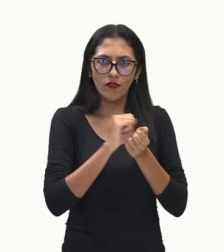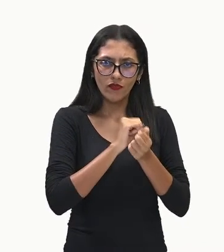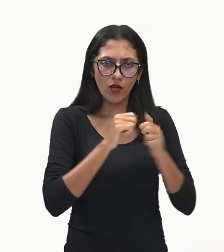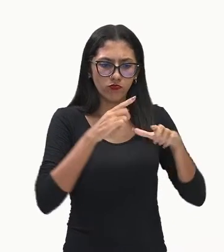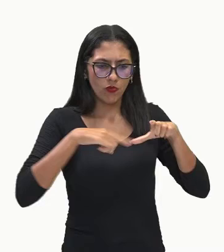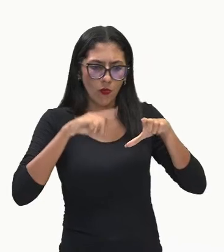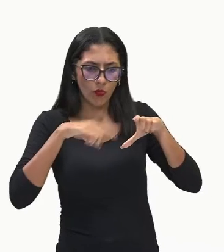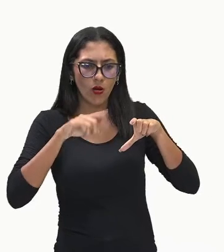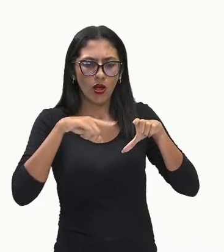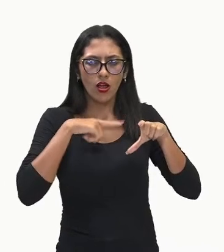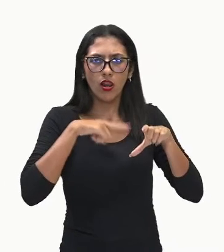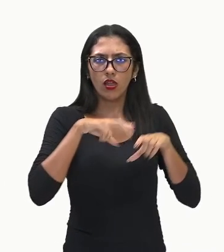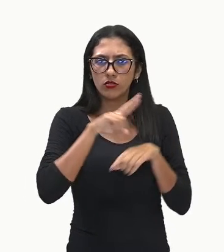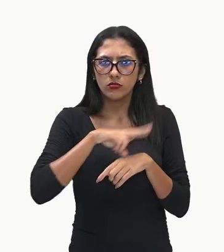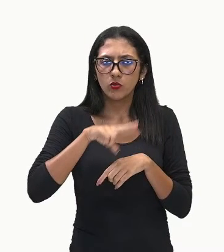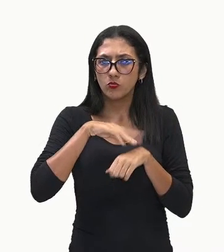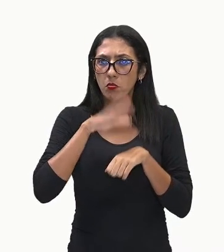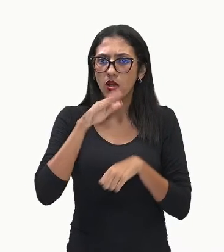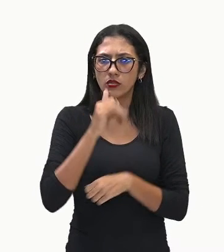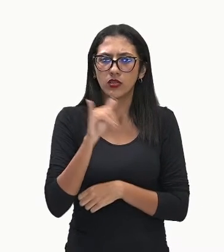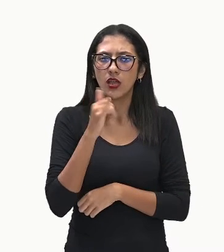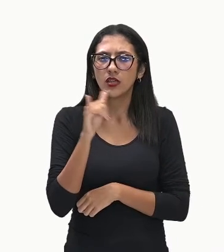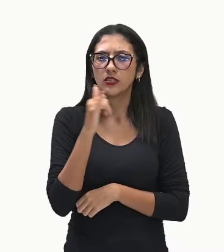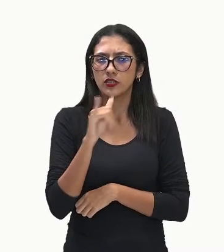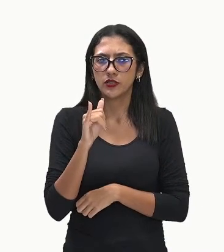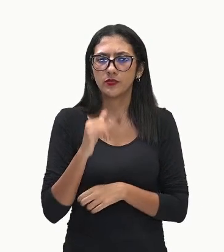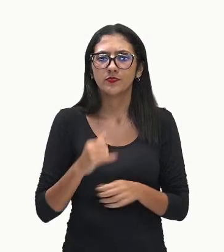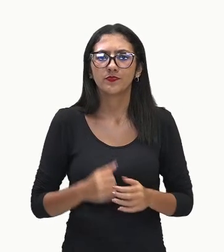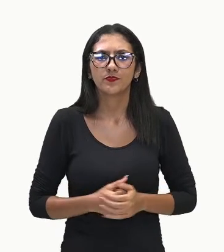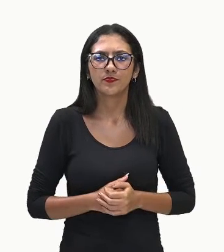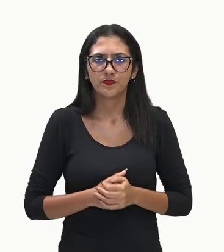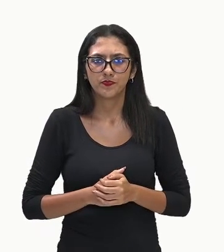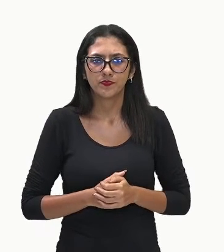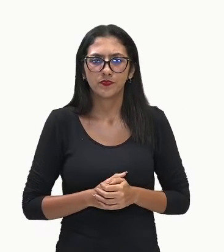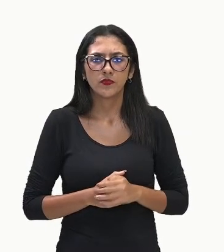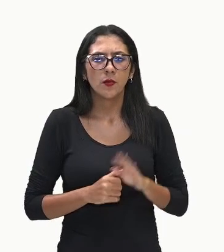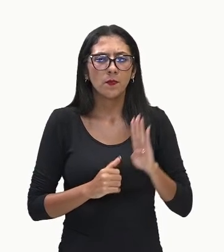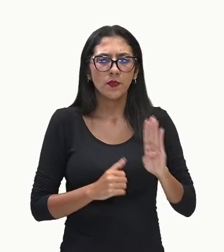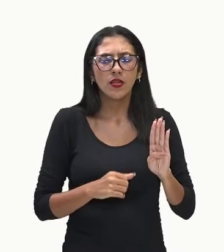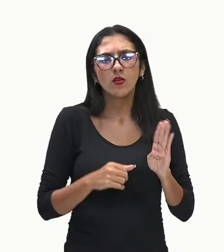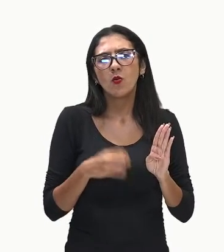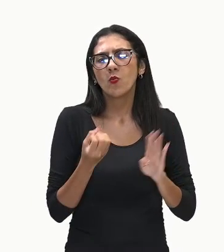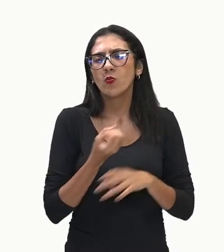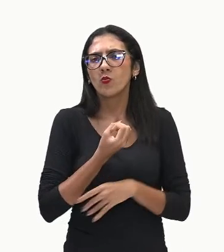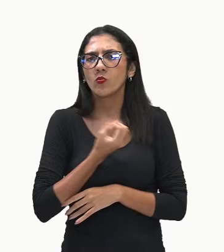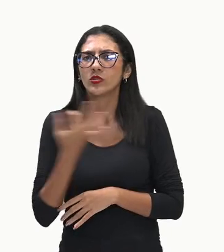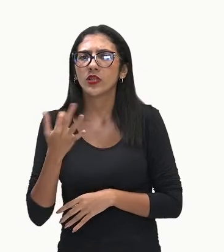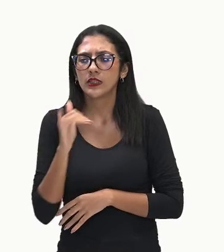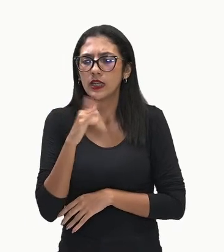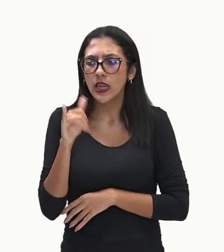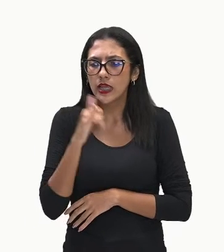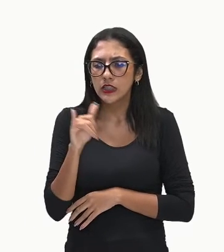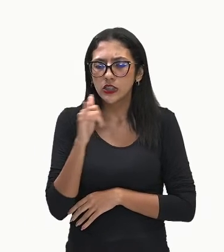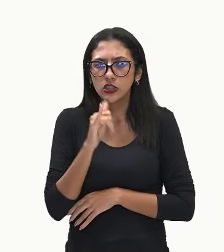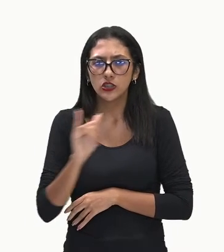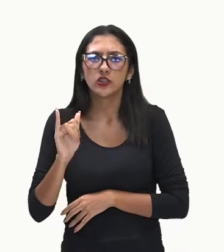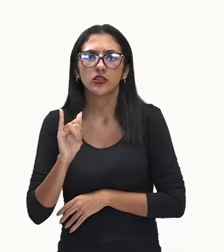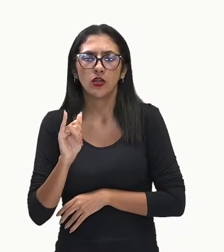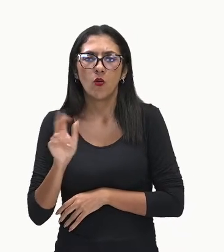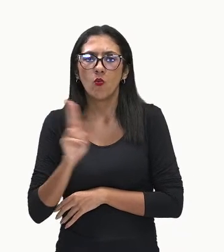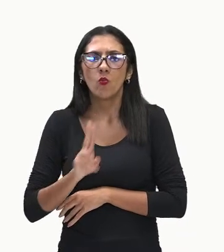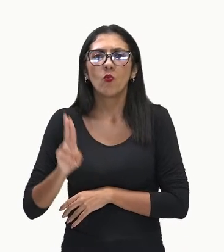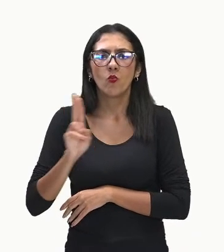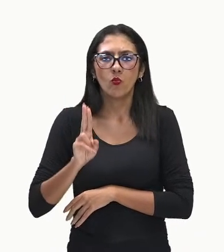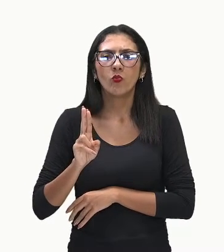energia. B. A quantidade de energia elétrica consumida por uma máquina de lavar roupa é inversamente proporcional